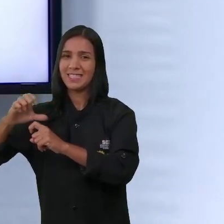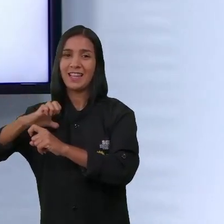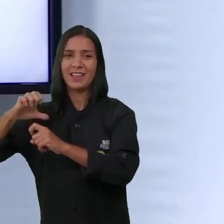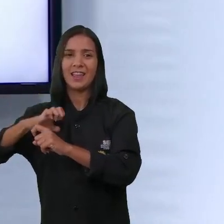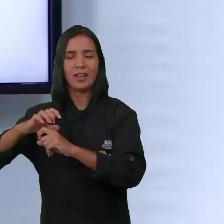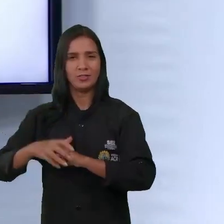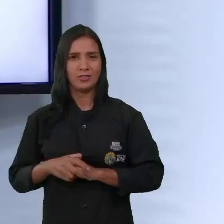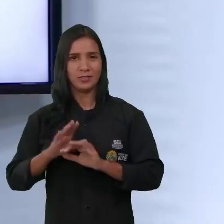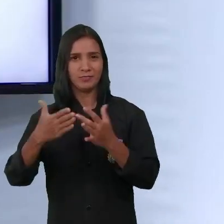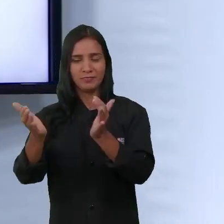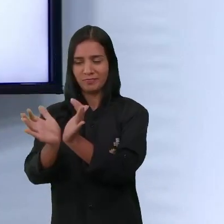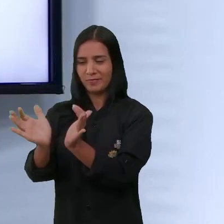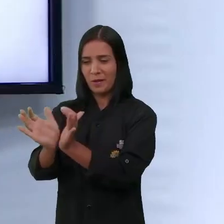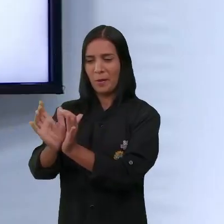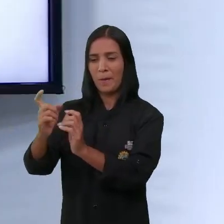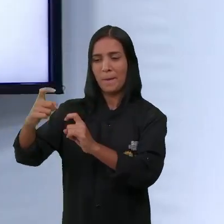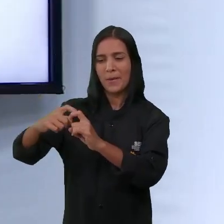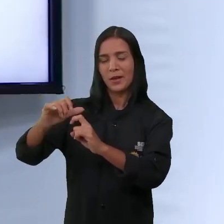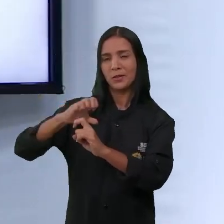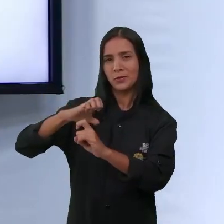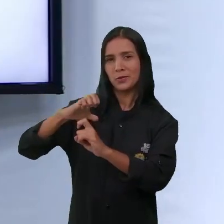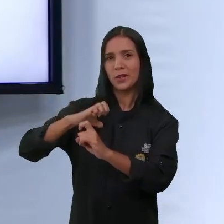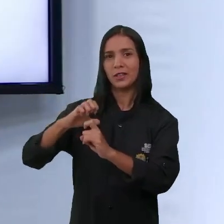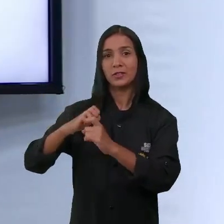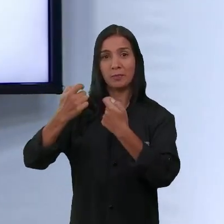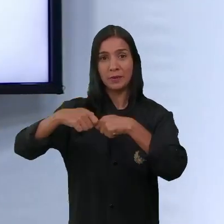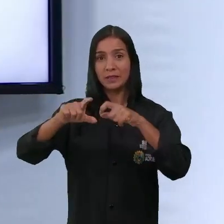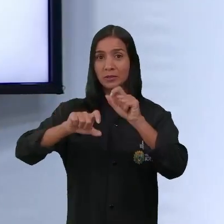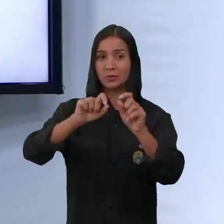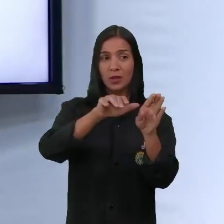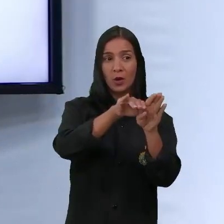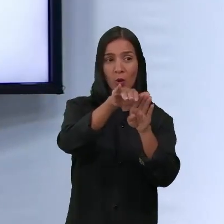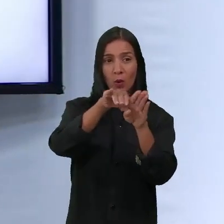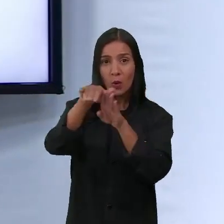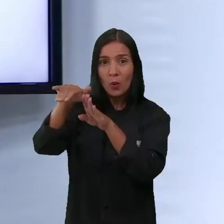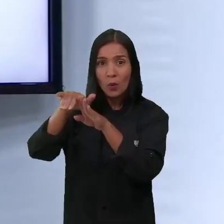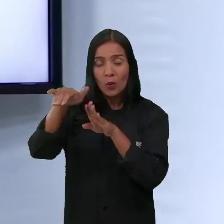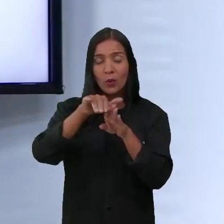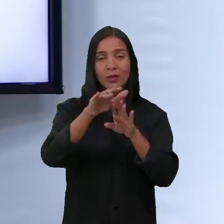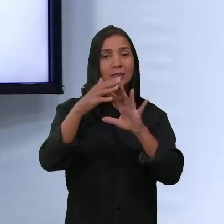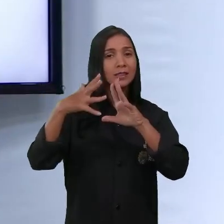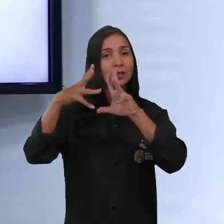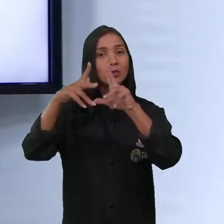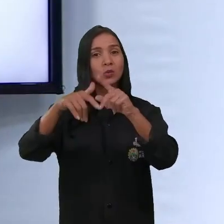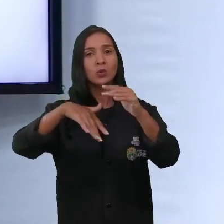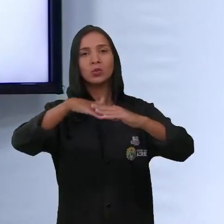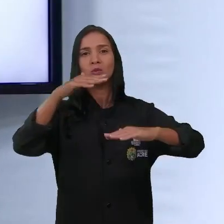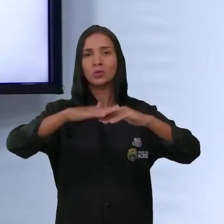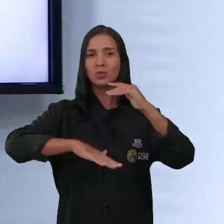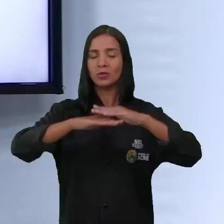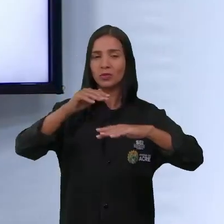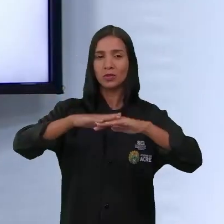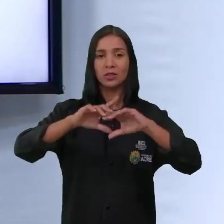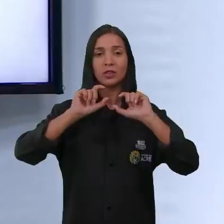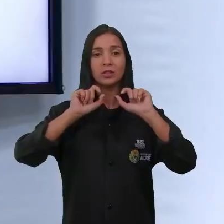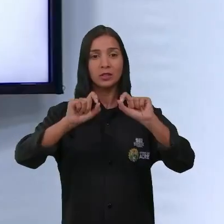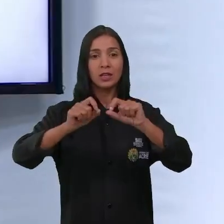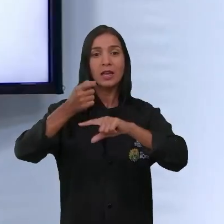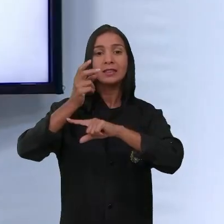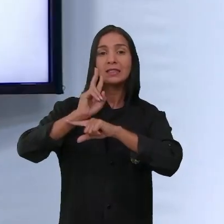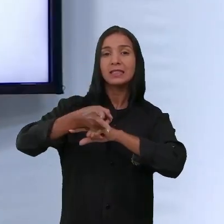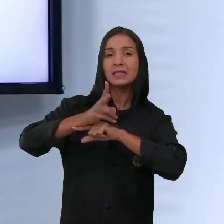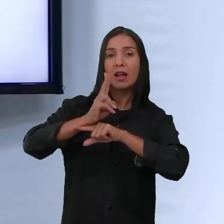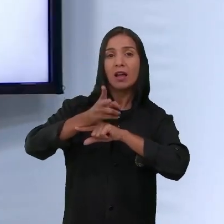ética médica que deve orientar o trabalho de todos esses profissionais que devem zelar